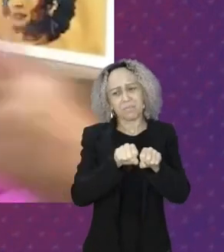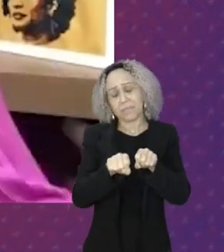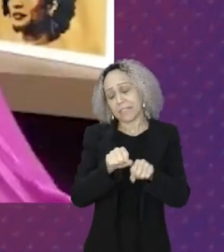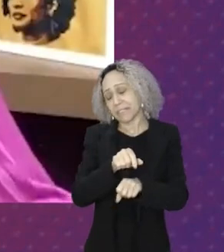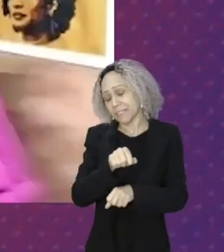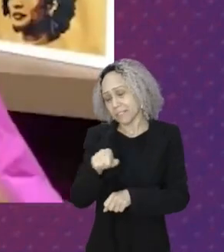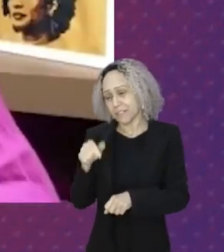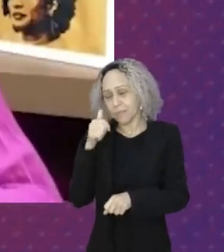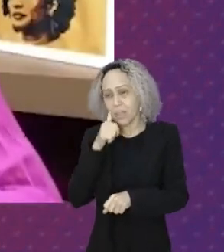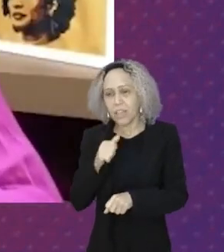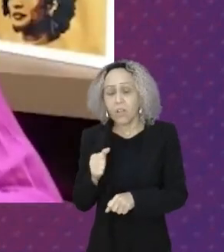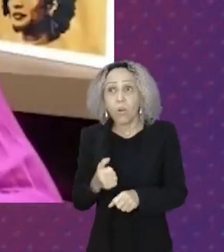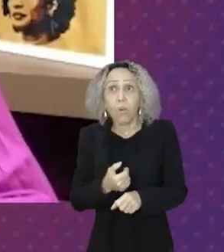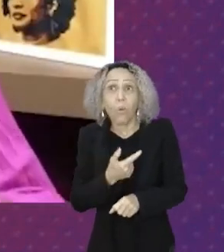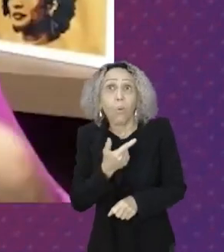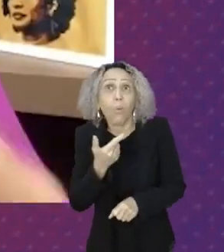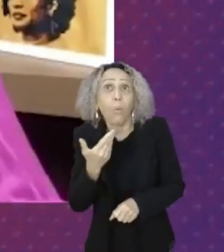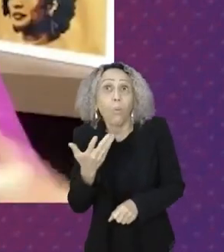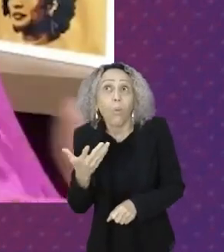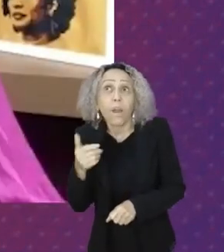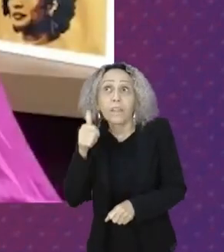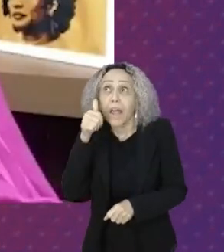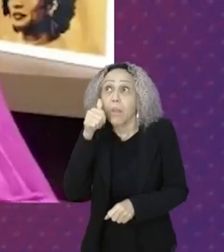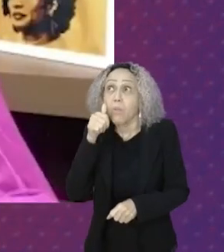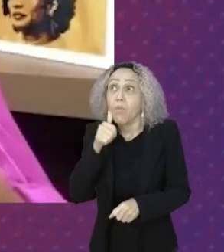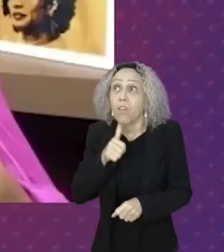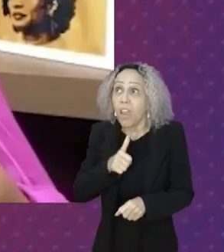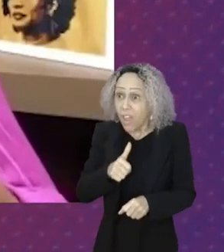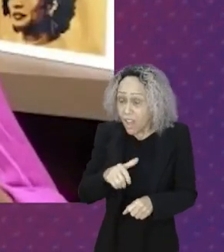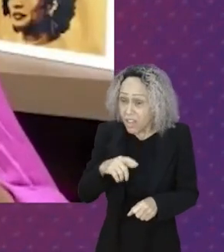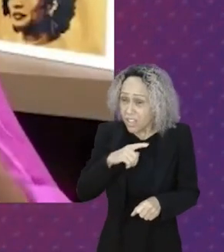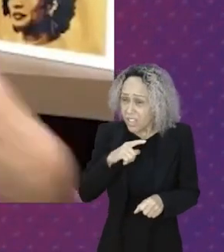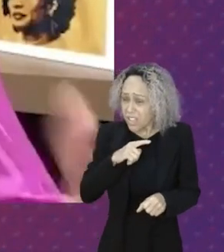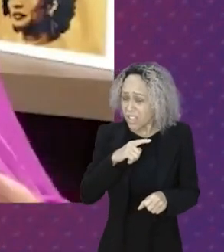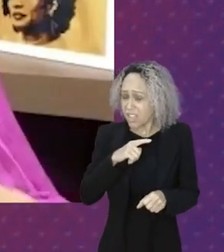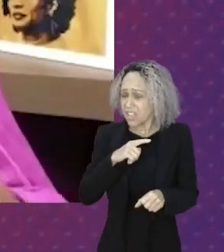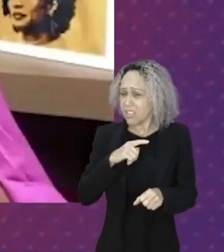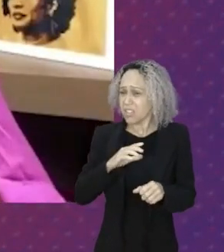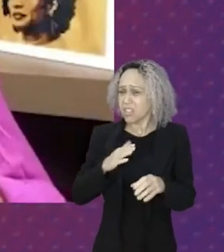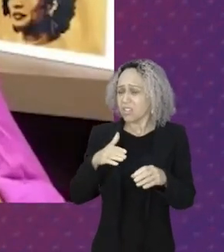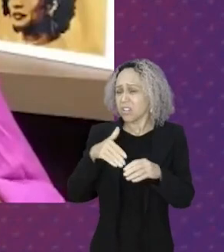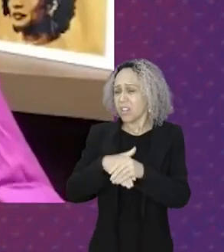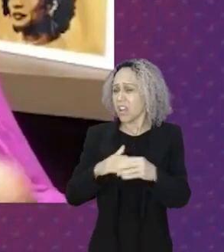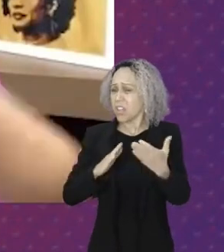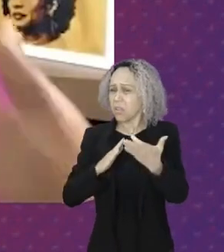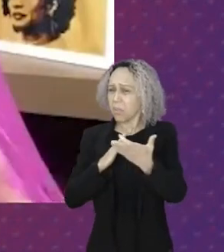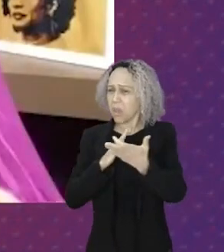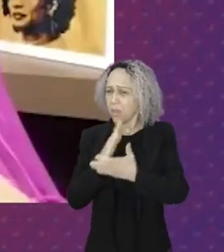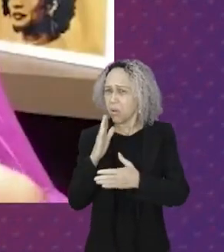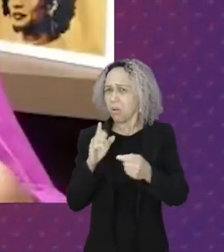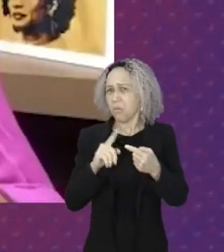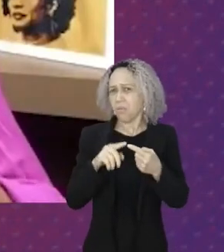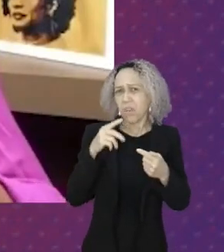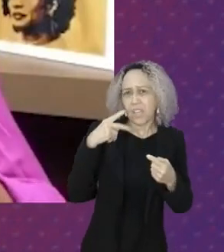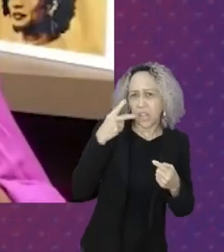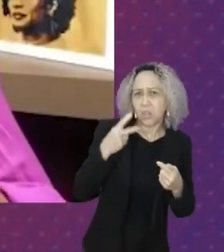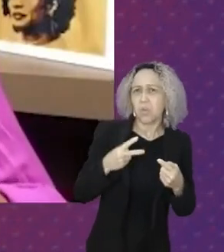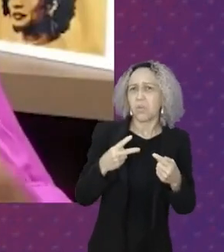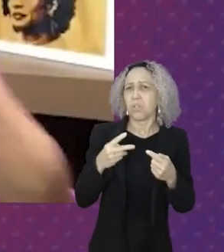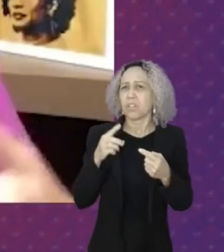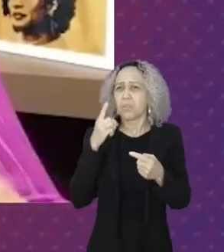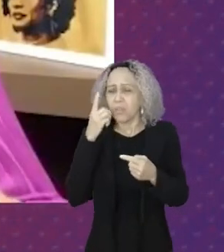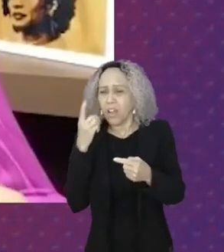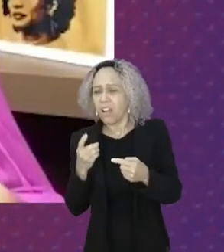mulheres perderam seus mandatos. Muitas mulheres perderam seus mandatos. A perda desse